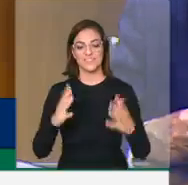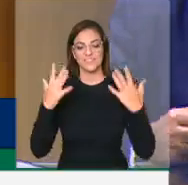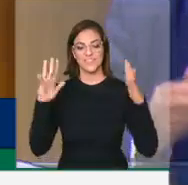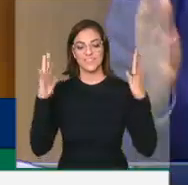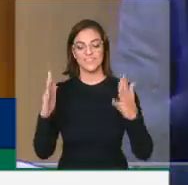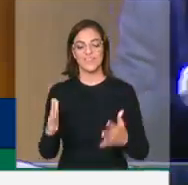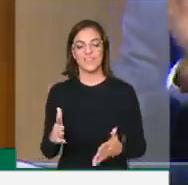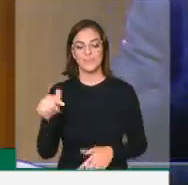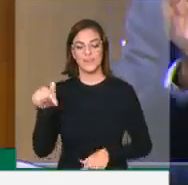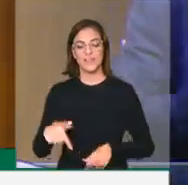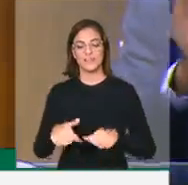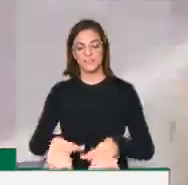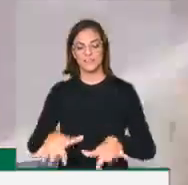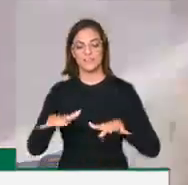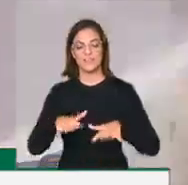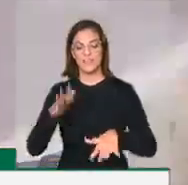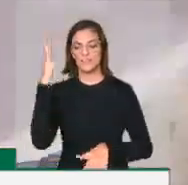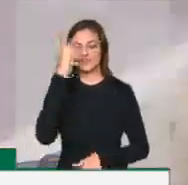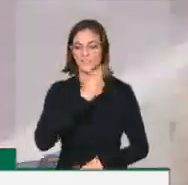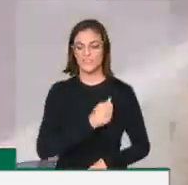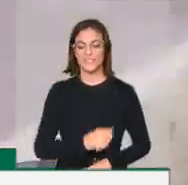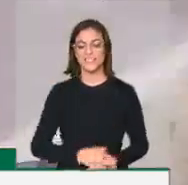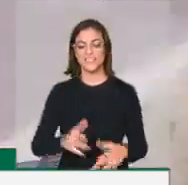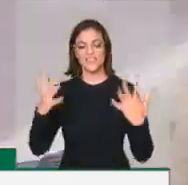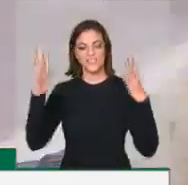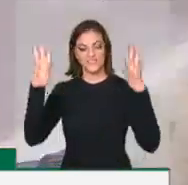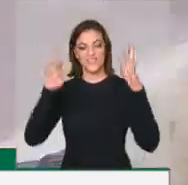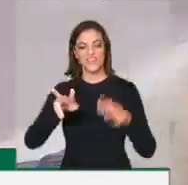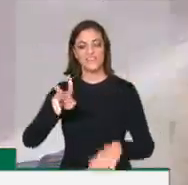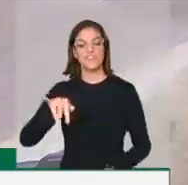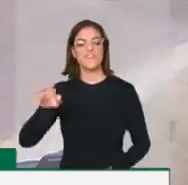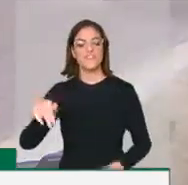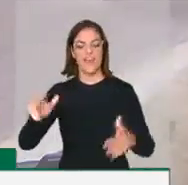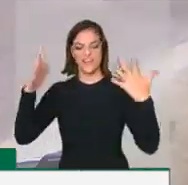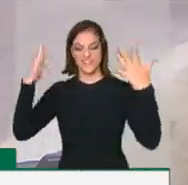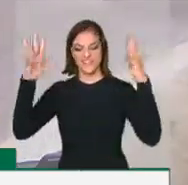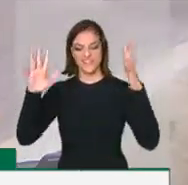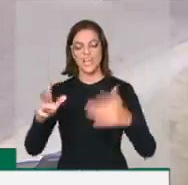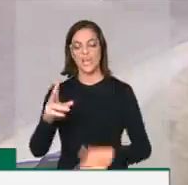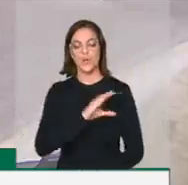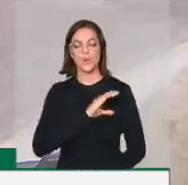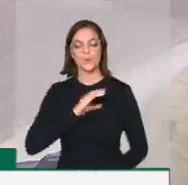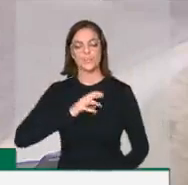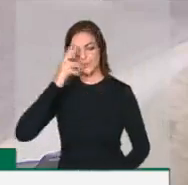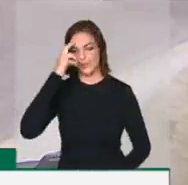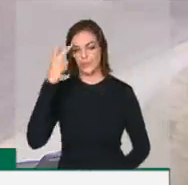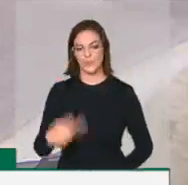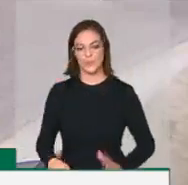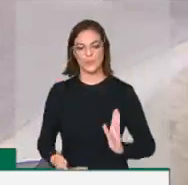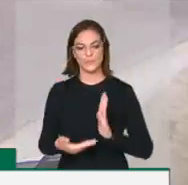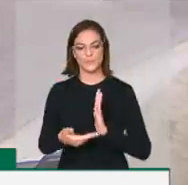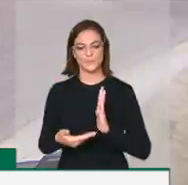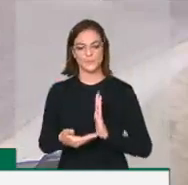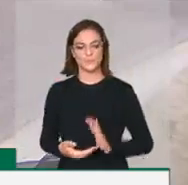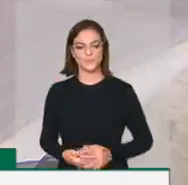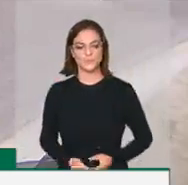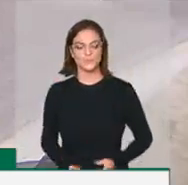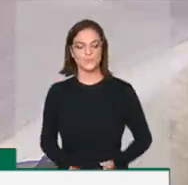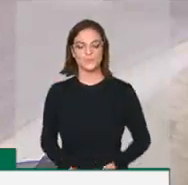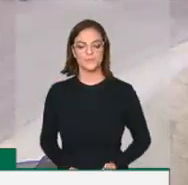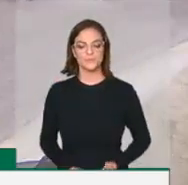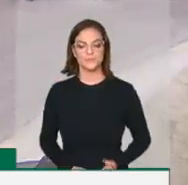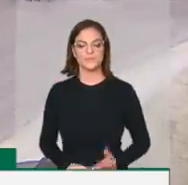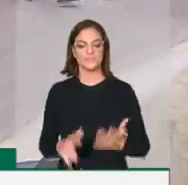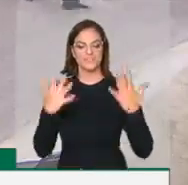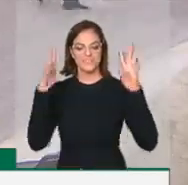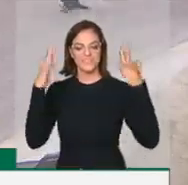viva para esse plenário belíssimo. Um viva para a Comissão de Cultura da Câmara dos Deputados.